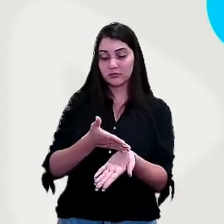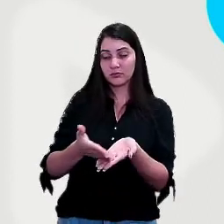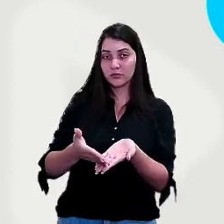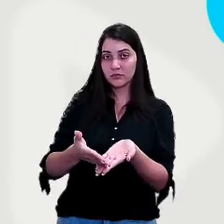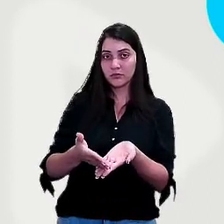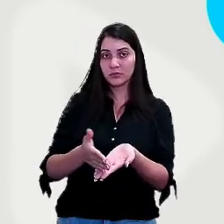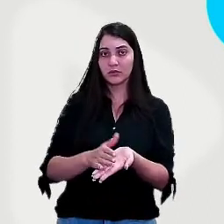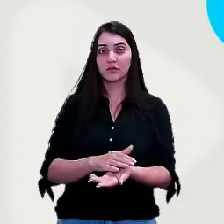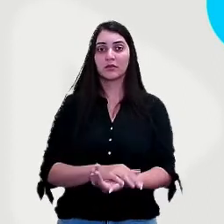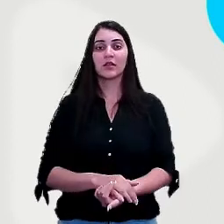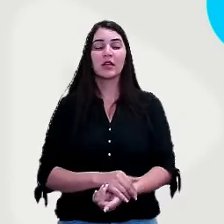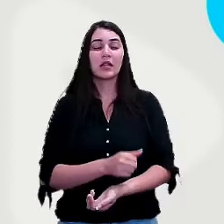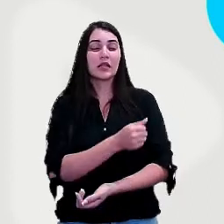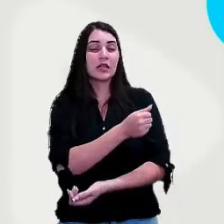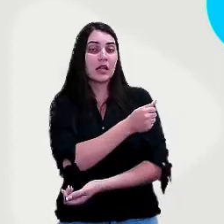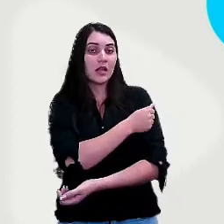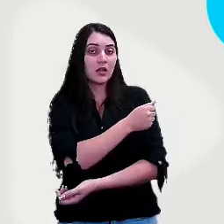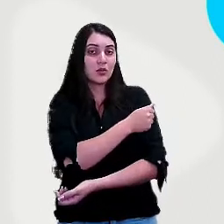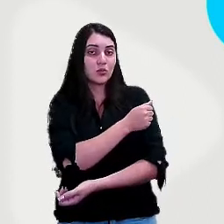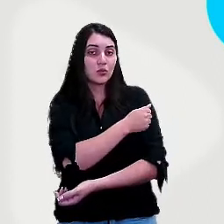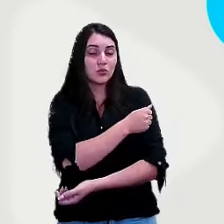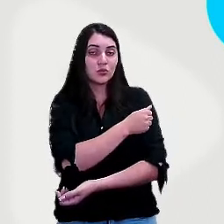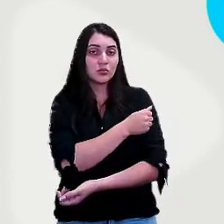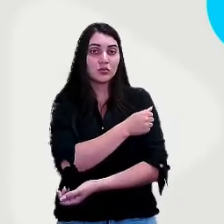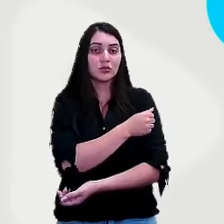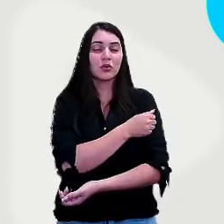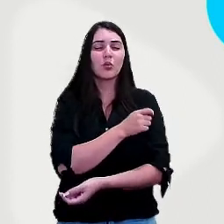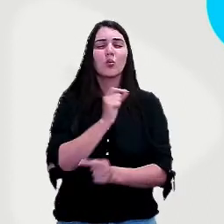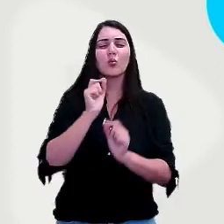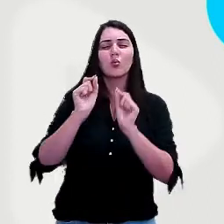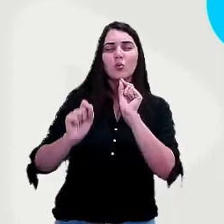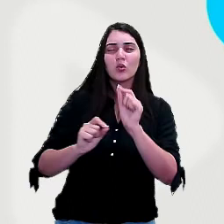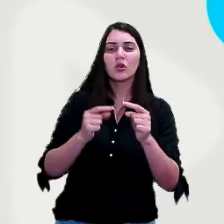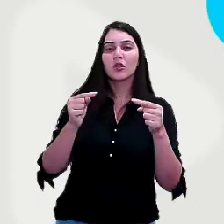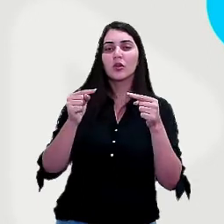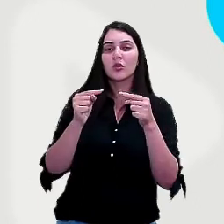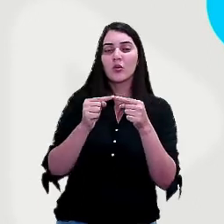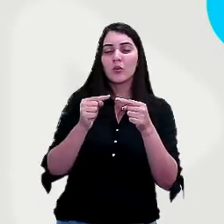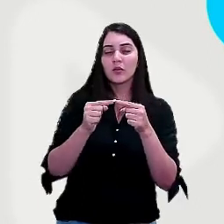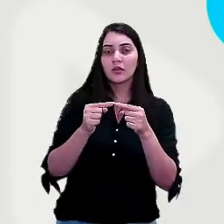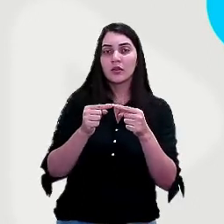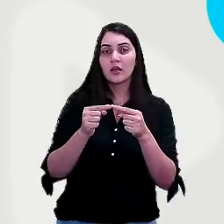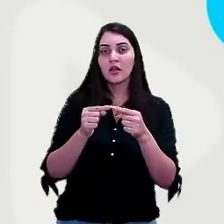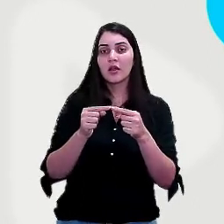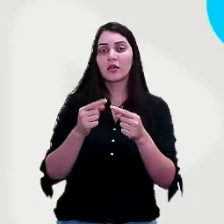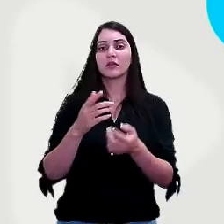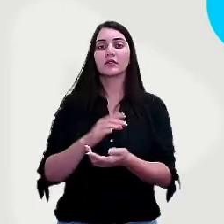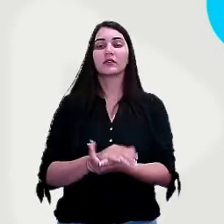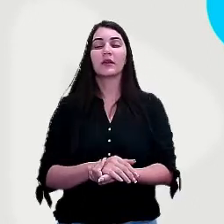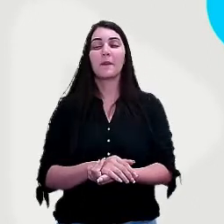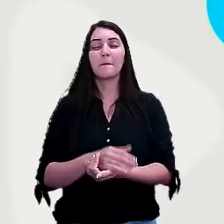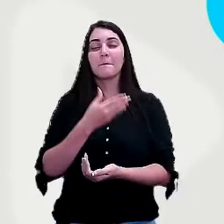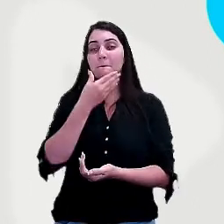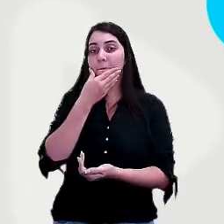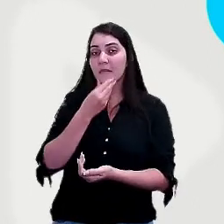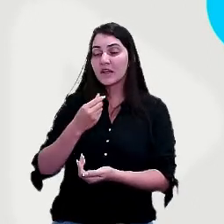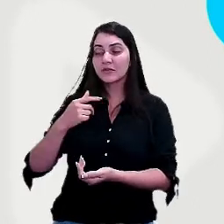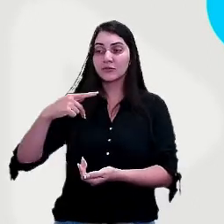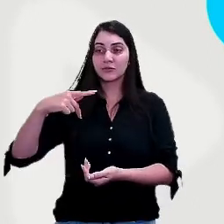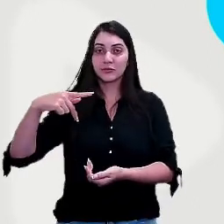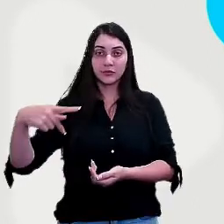E alunos, que combina para alunos, é masculino, plural.